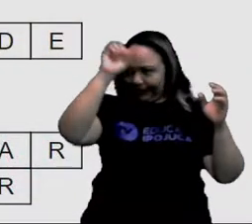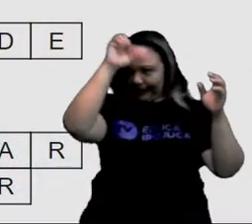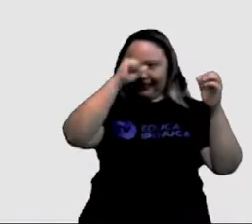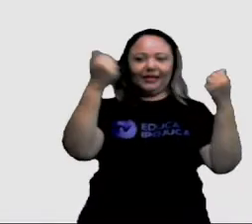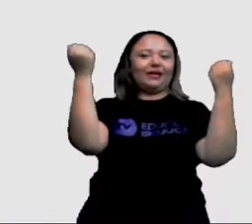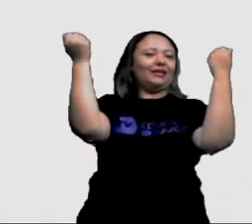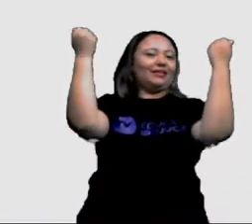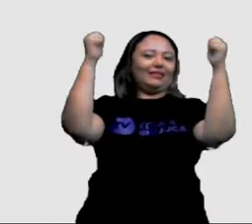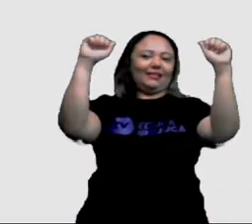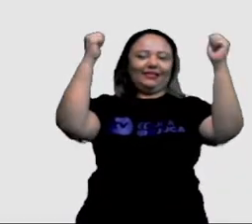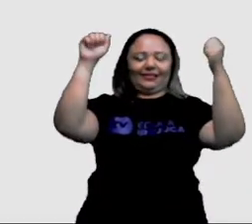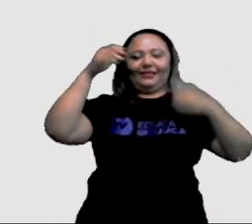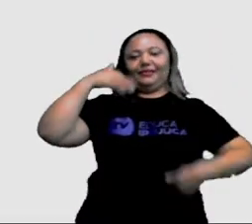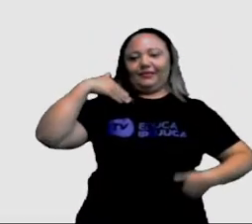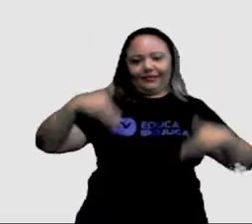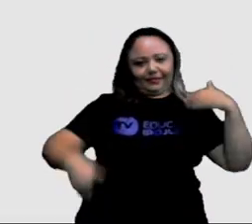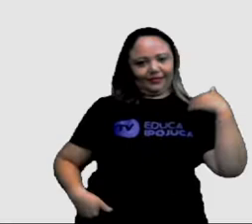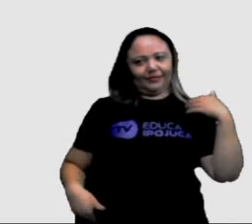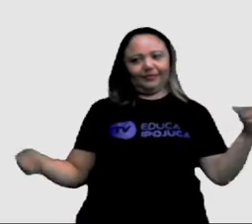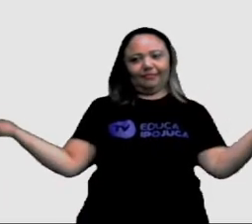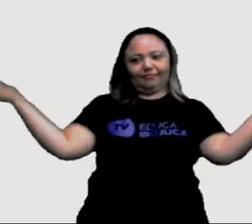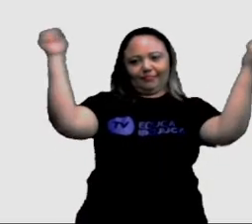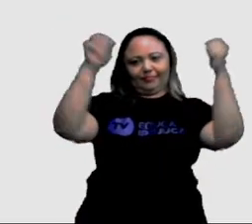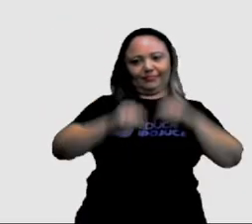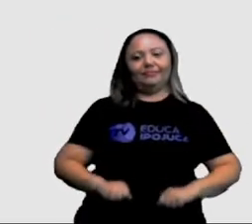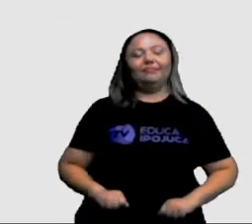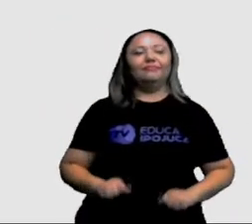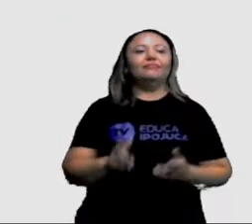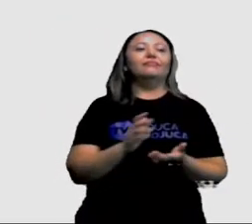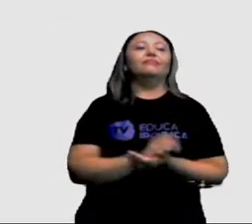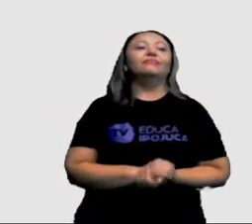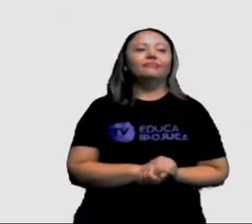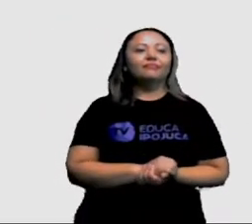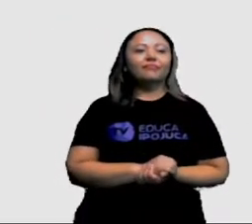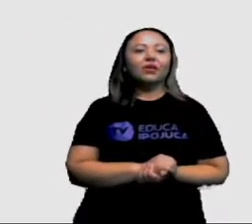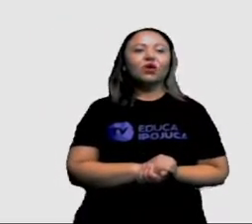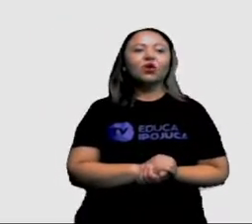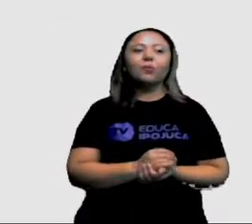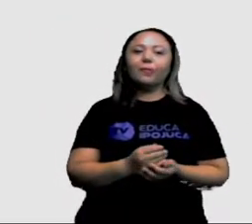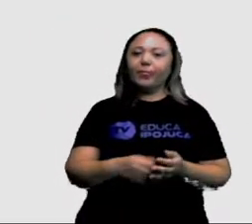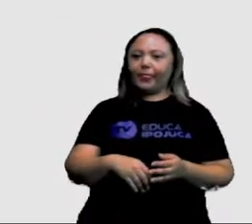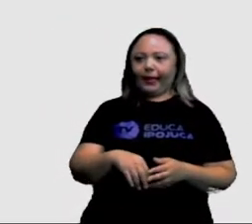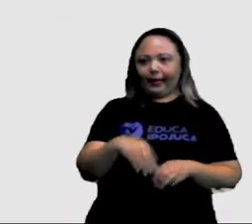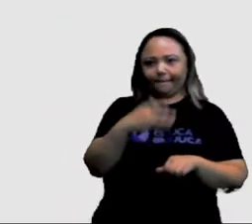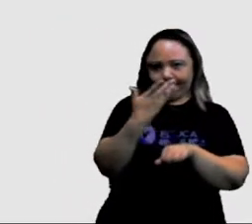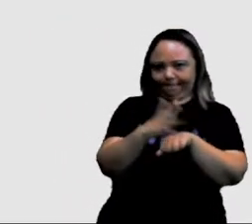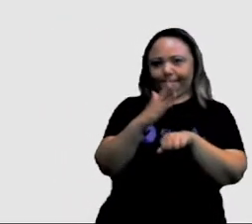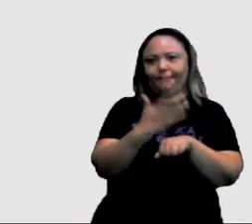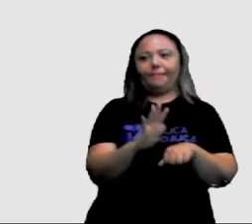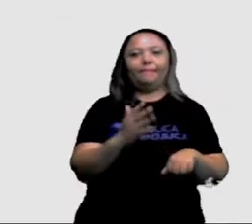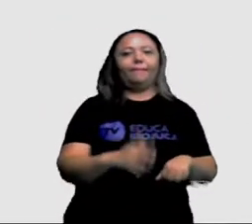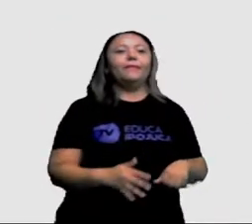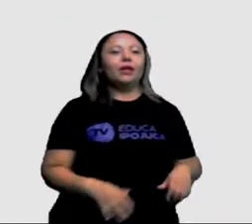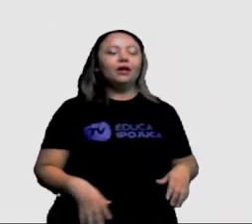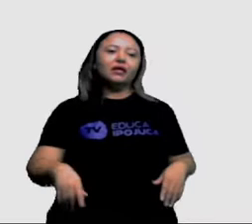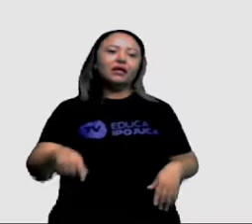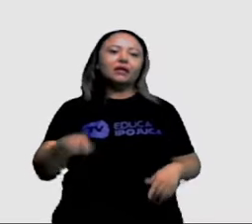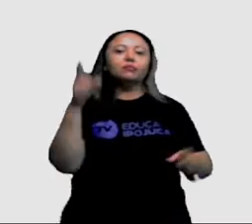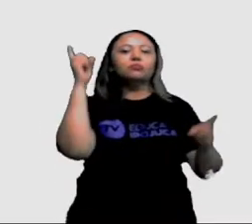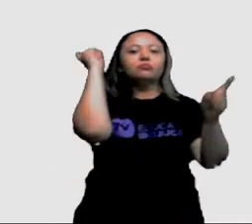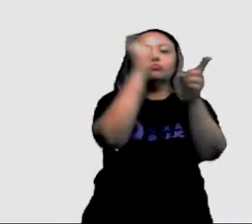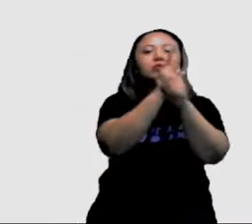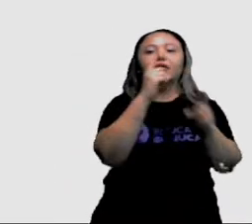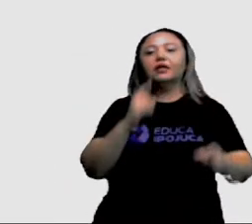a ginástica e as capacidades físicas. Tá? Na prática da ginástica, podemos